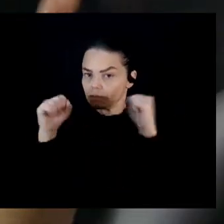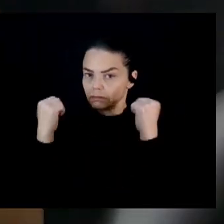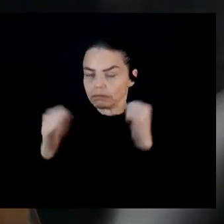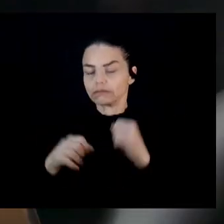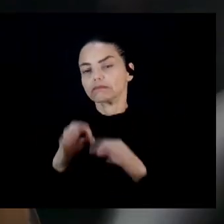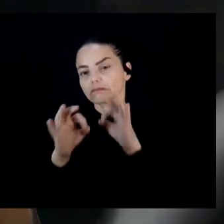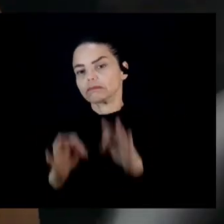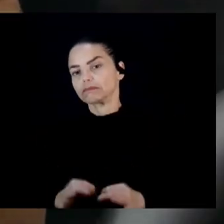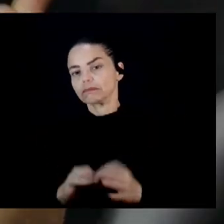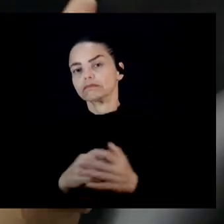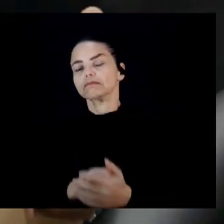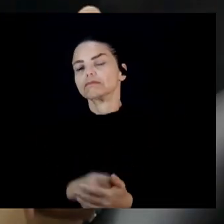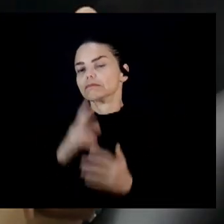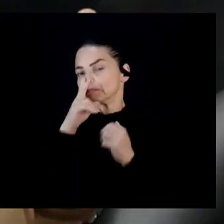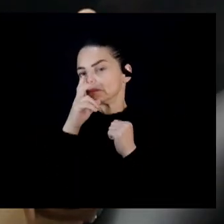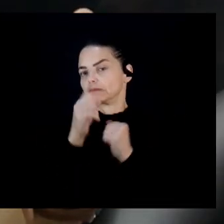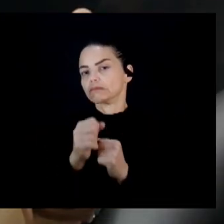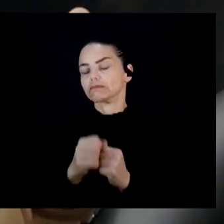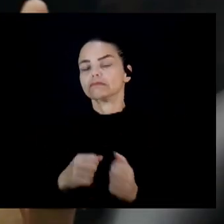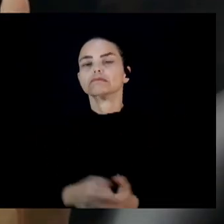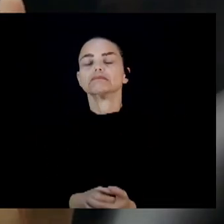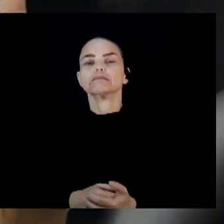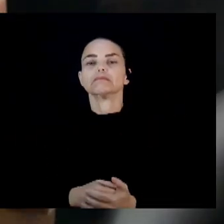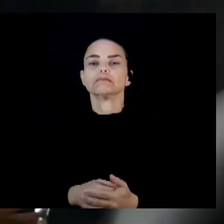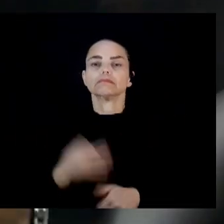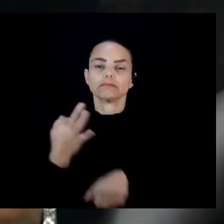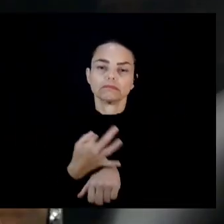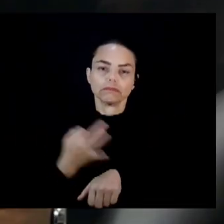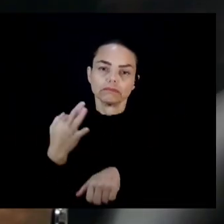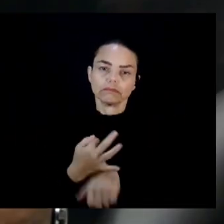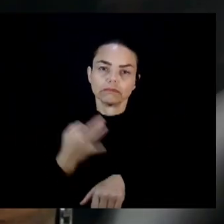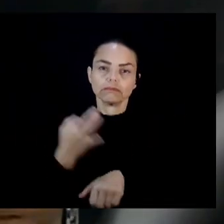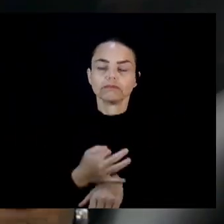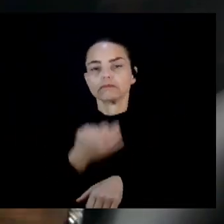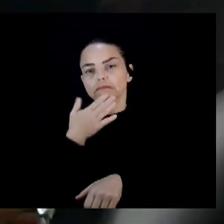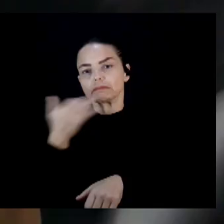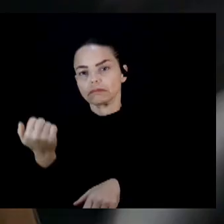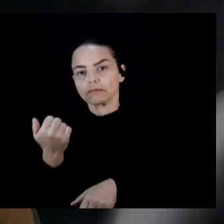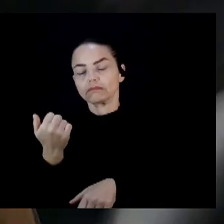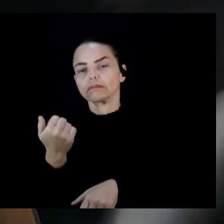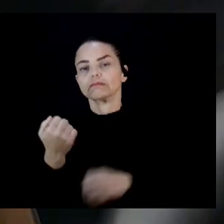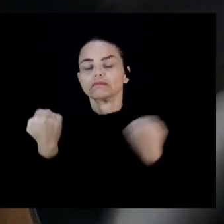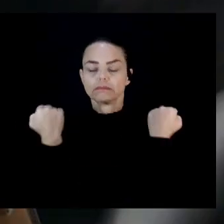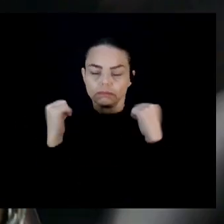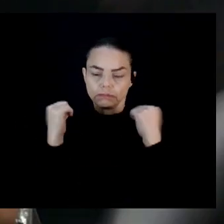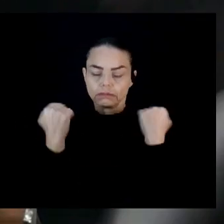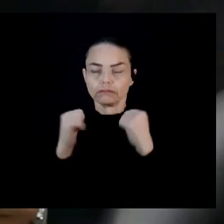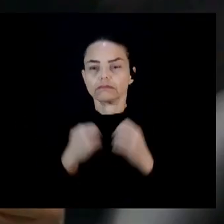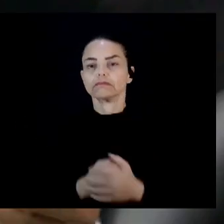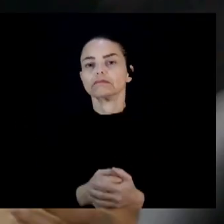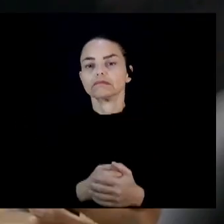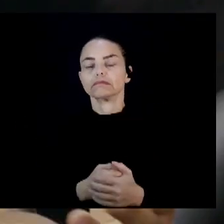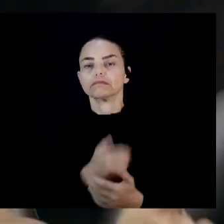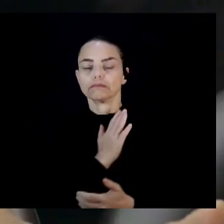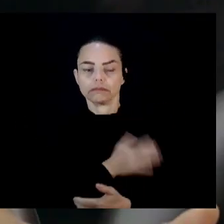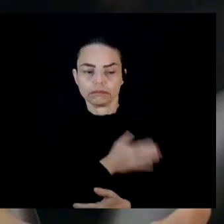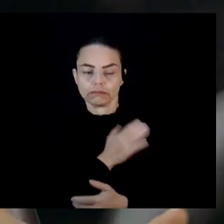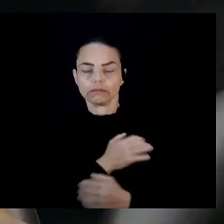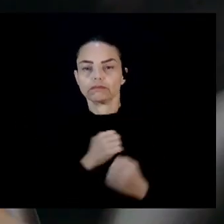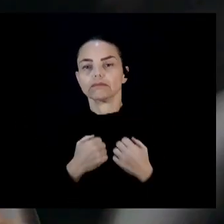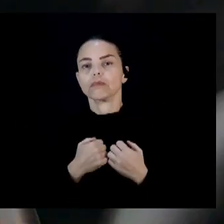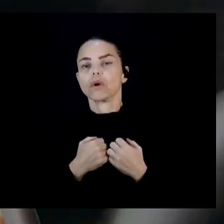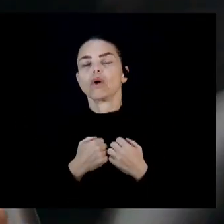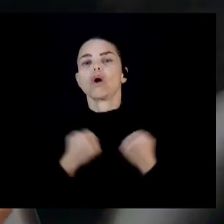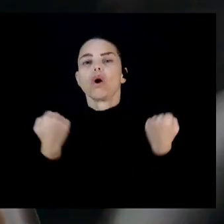mais forte, você está mais resistente, você melhorou sua aptidão física, sua parte cardiorrespiratória melhorou, você está mais